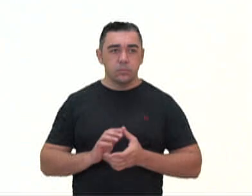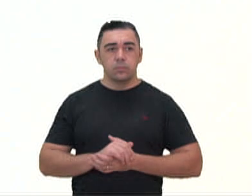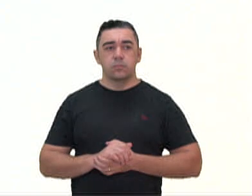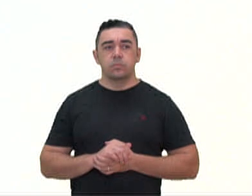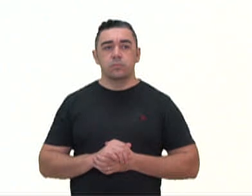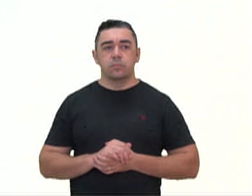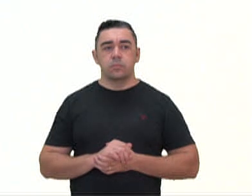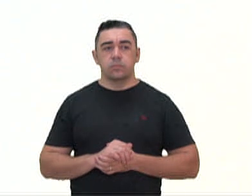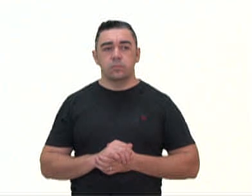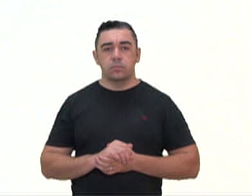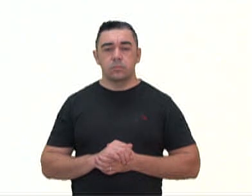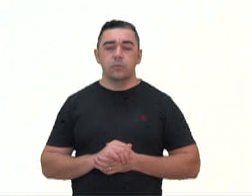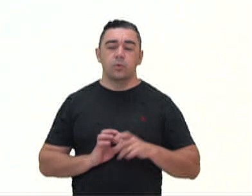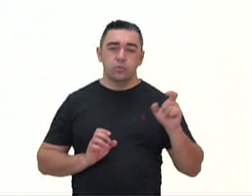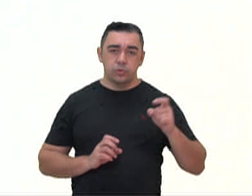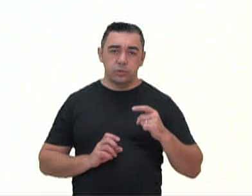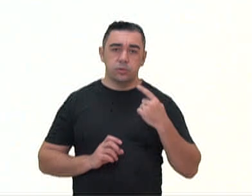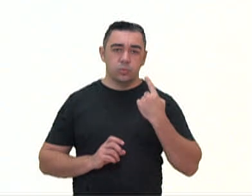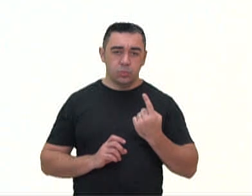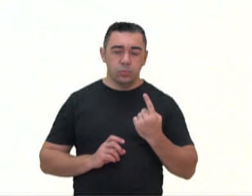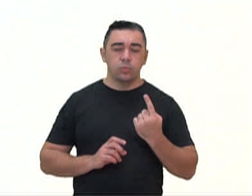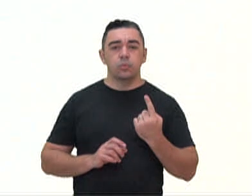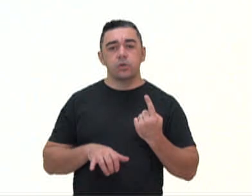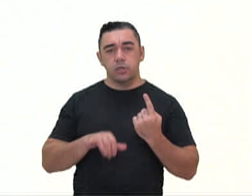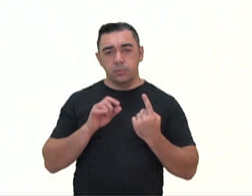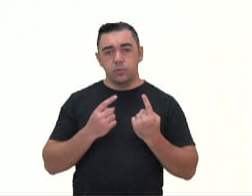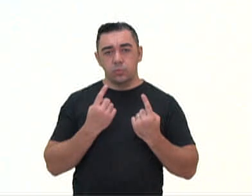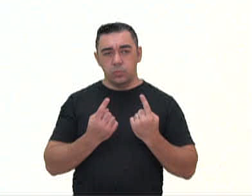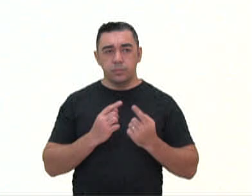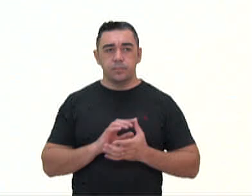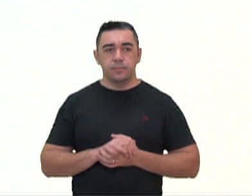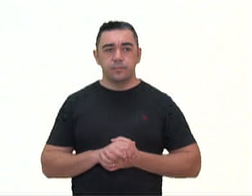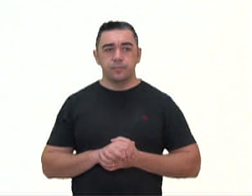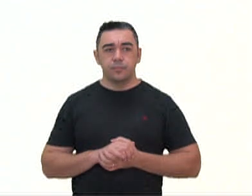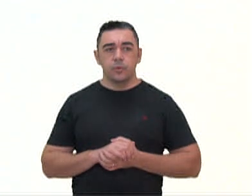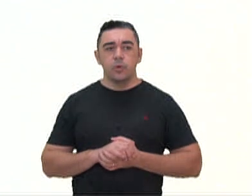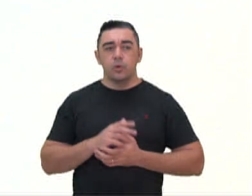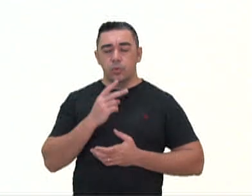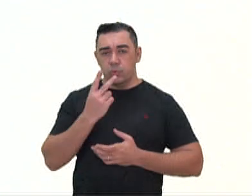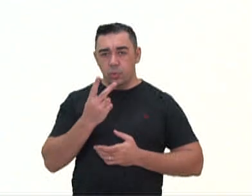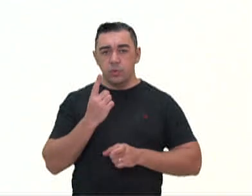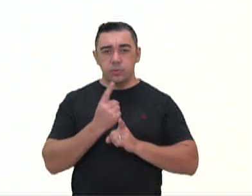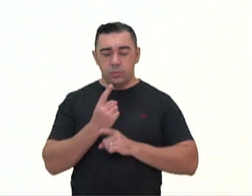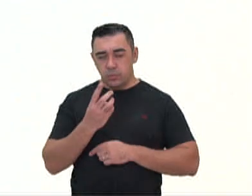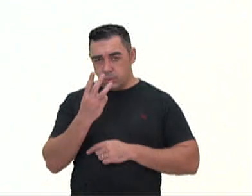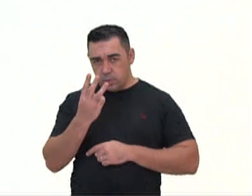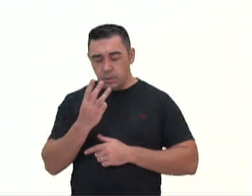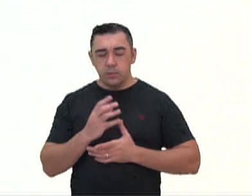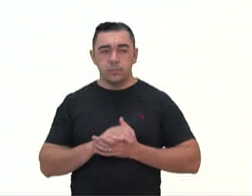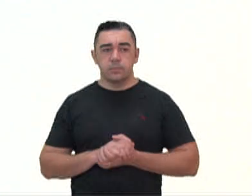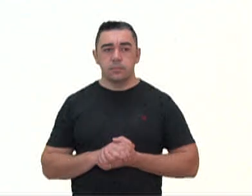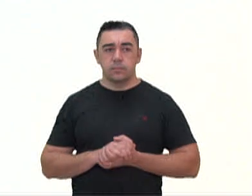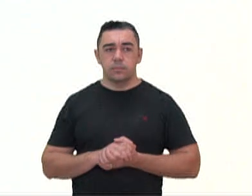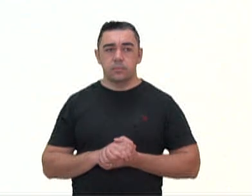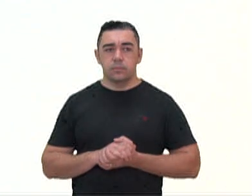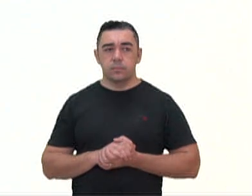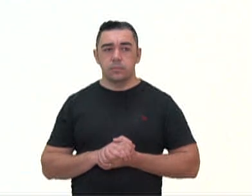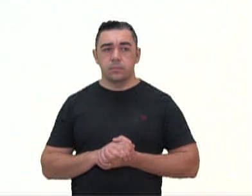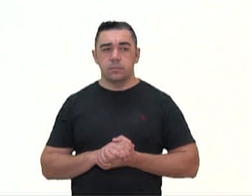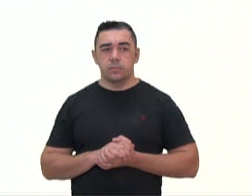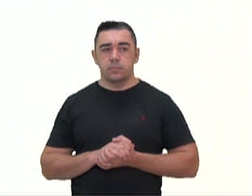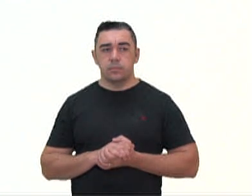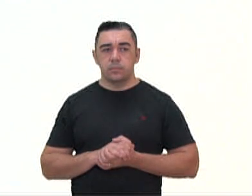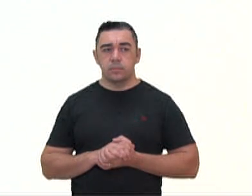para x igual a 1, o y vale 1. Para x igual a 2, você também calculou, deu 3. Para x igual a